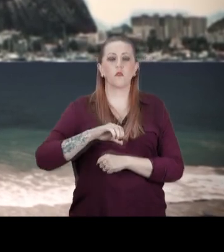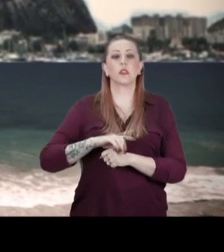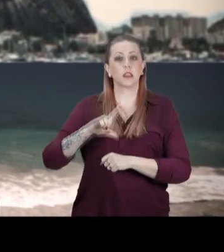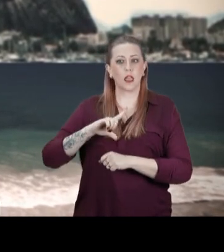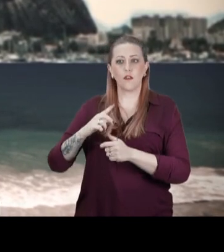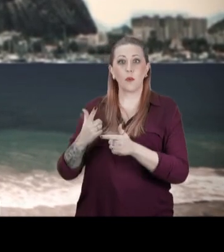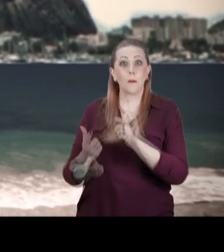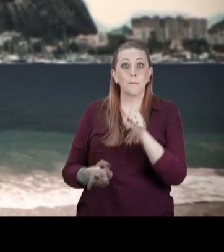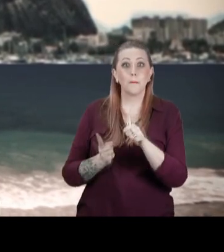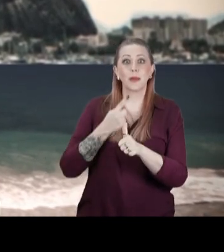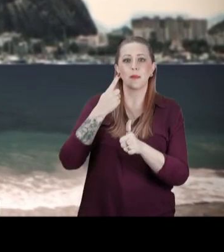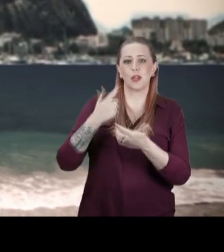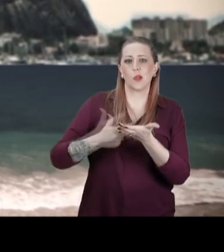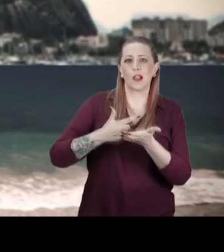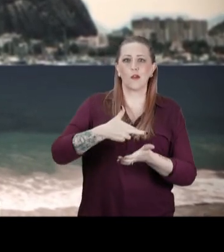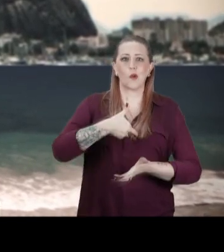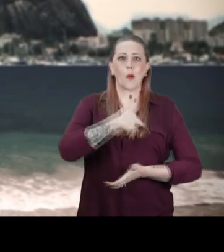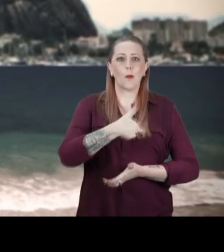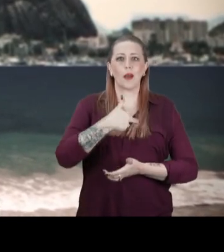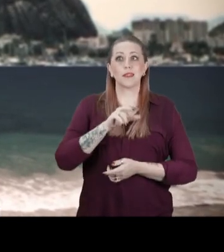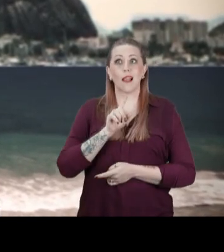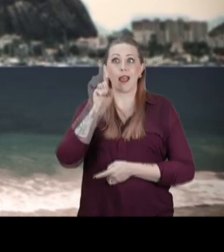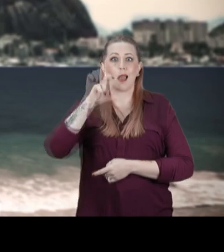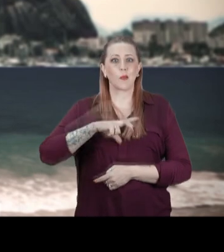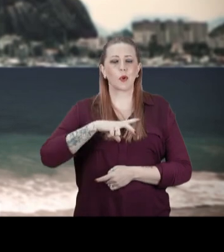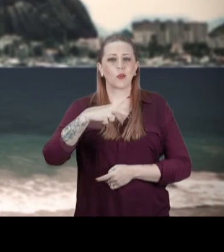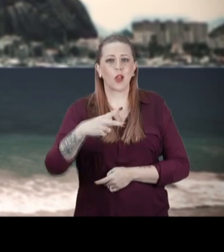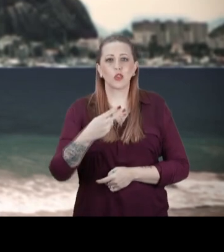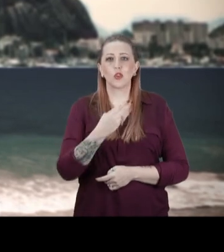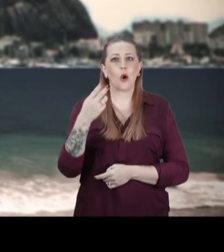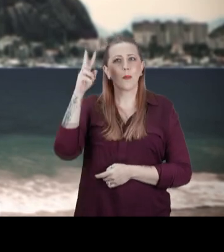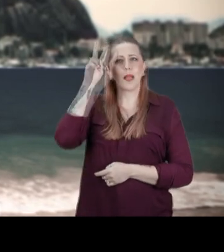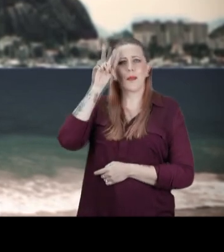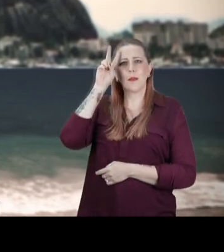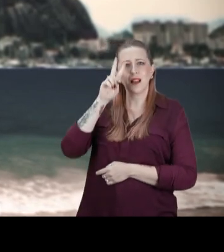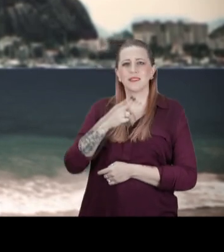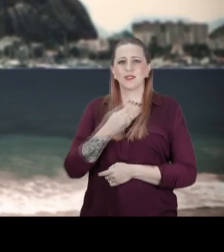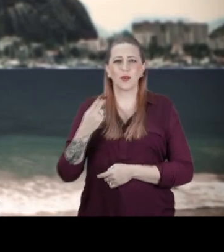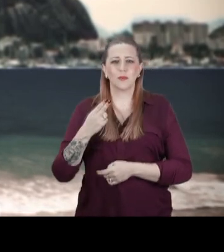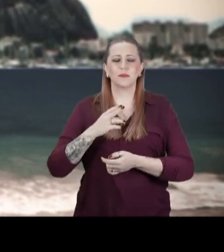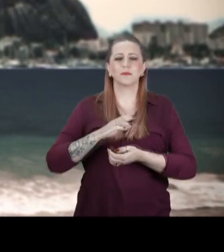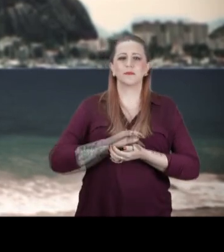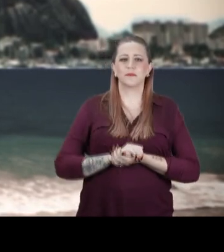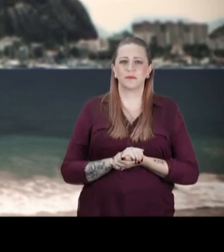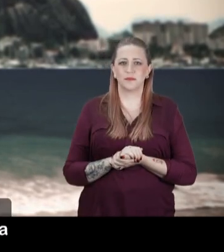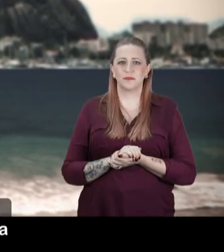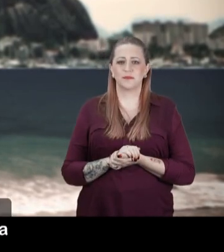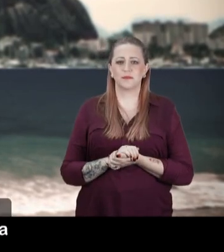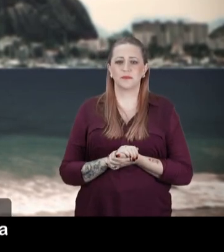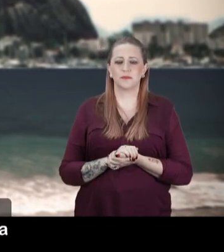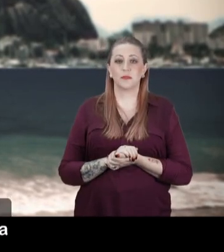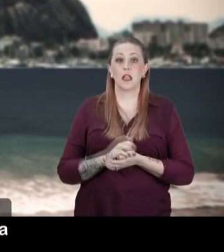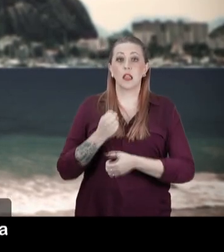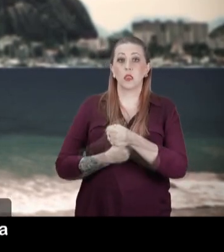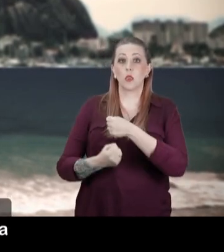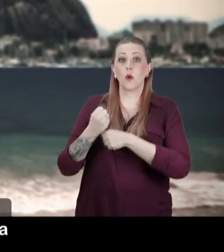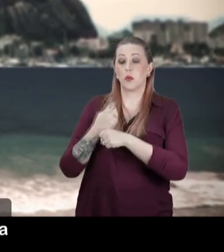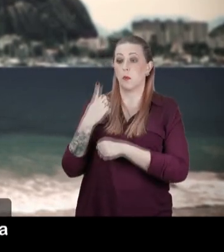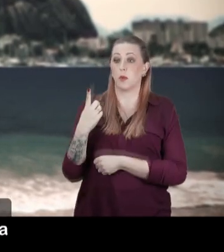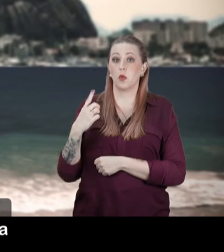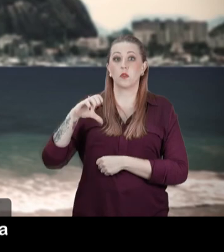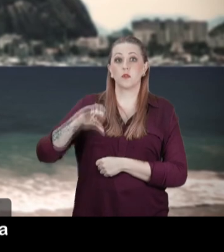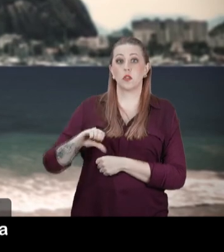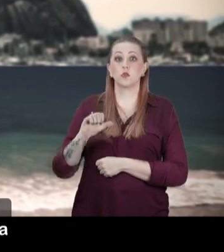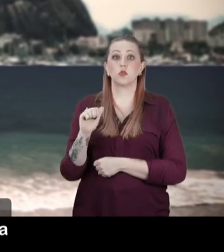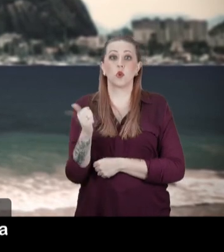possibilidade de de conversar comigo perguntar sobre sobre o processo de criação do do filme